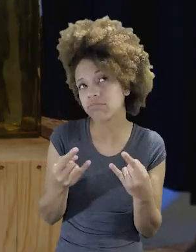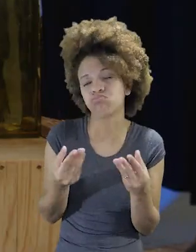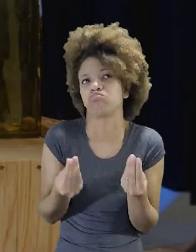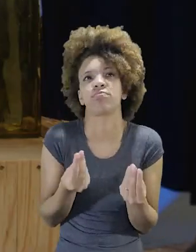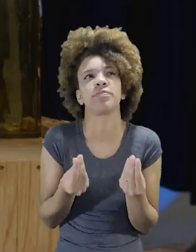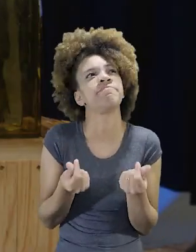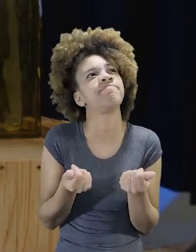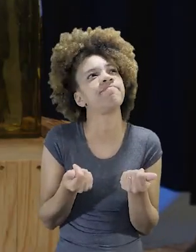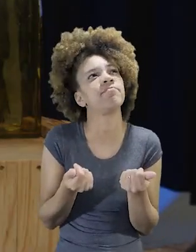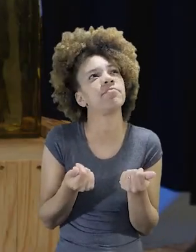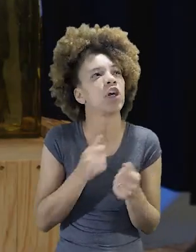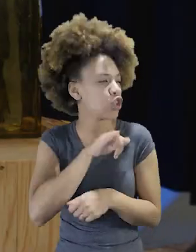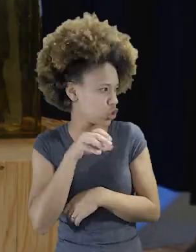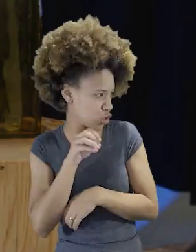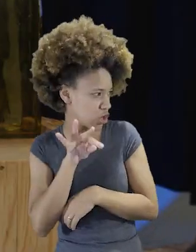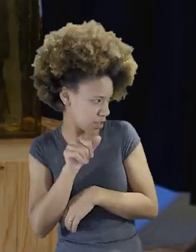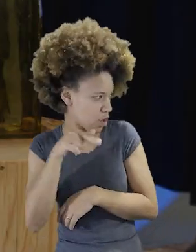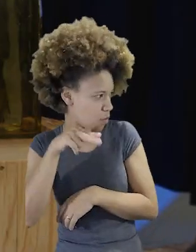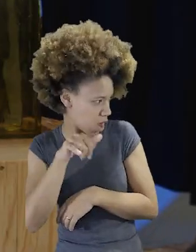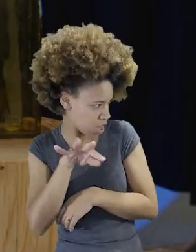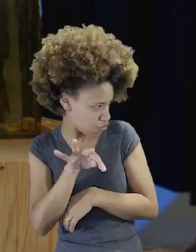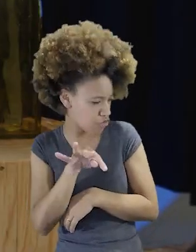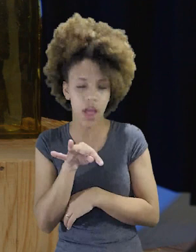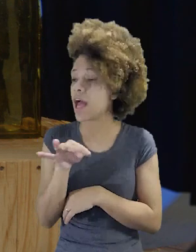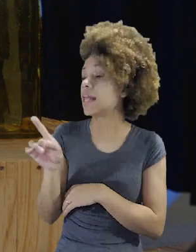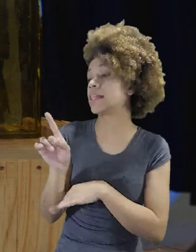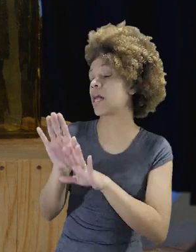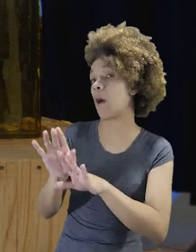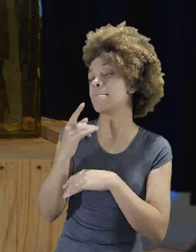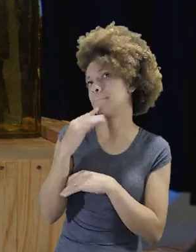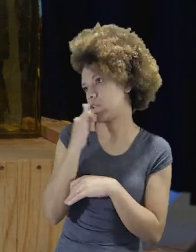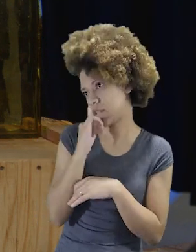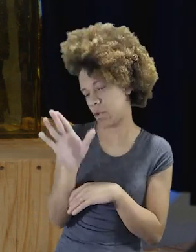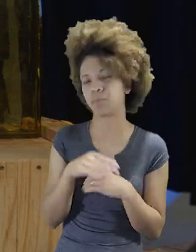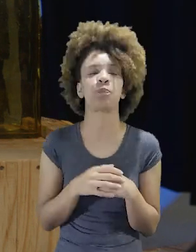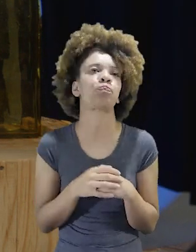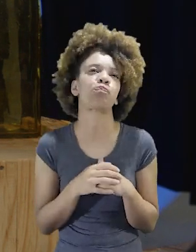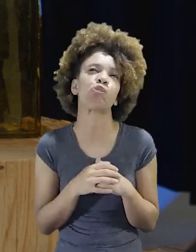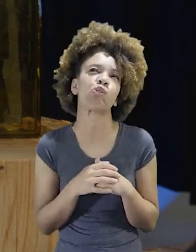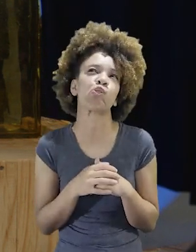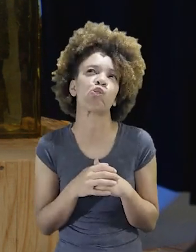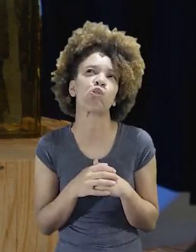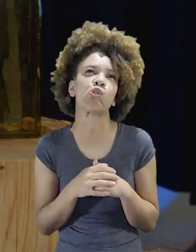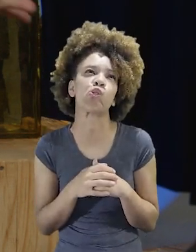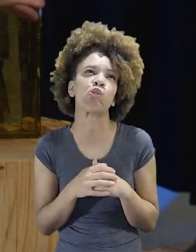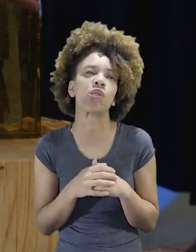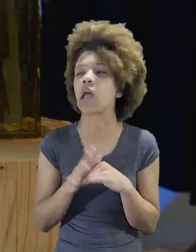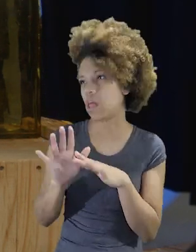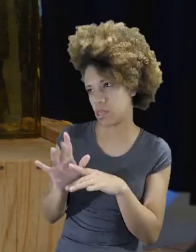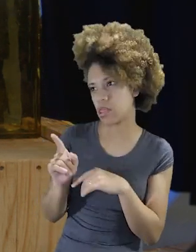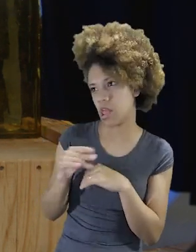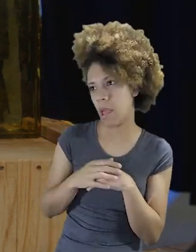como falar assim por exemplo que vai embora não nas supostamente o primeiro heavy metal da história foi gravado